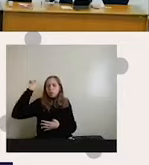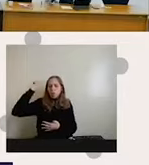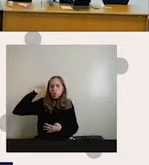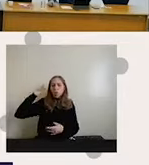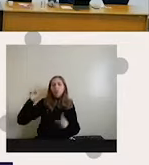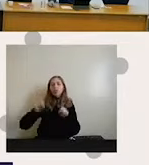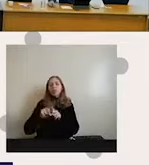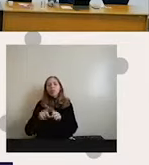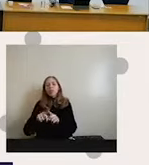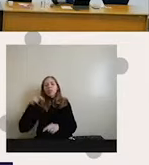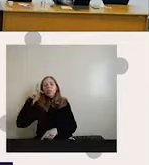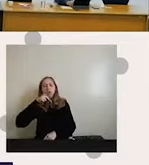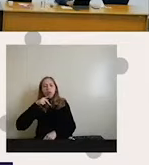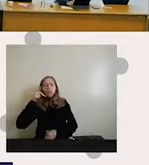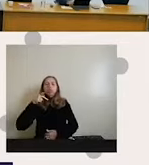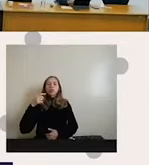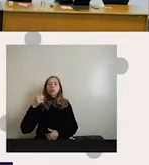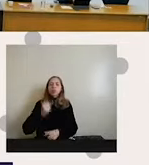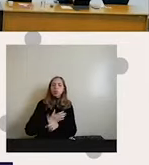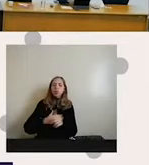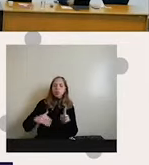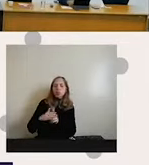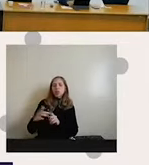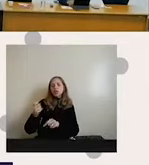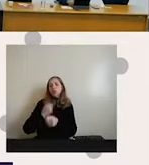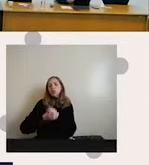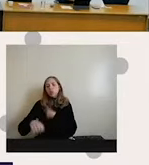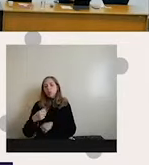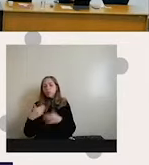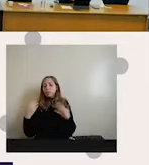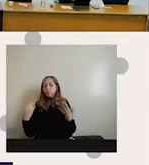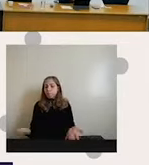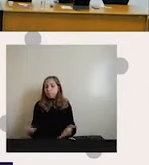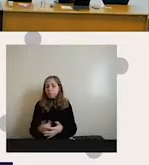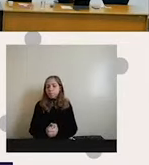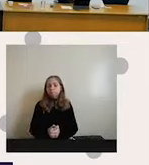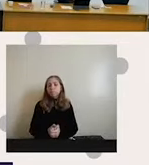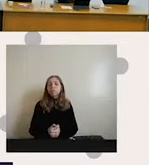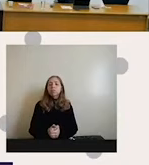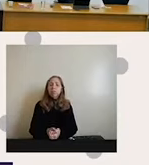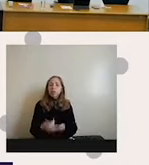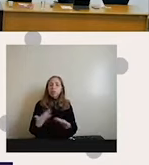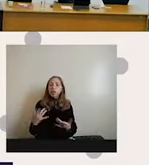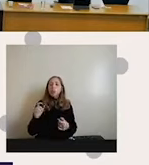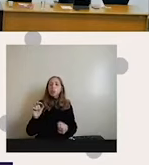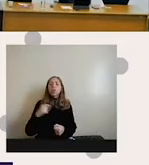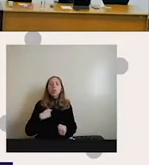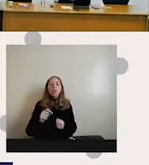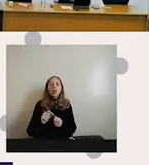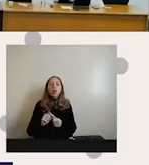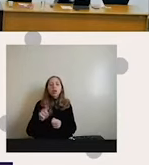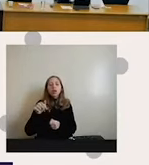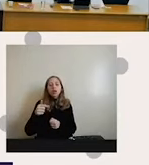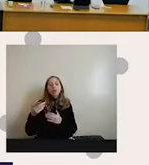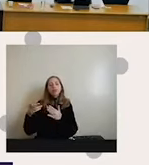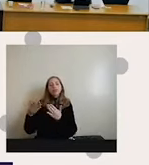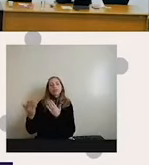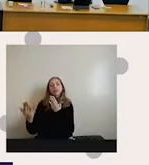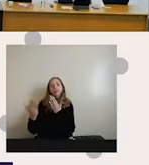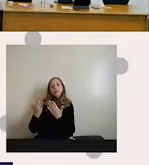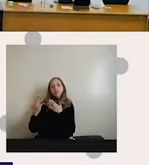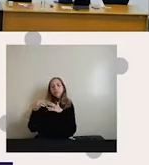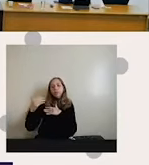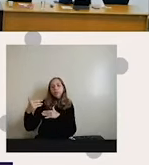sociais, econômicos, enfim. Então, como que eu faço, né, uma perícia quando chega para mim na Justiça do Trabalho?